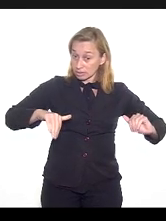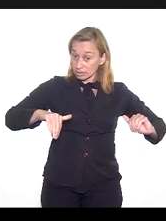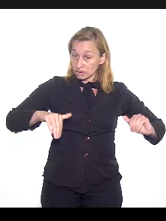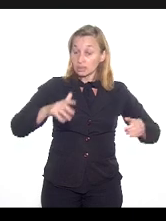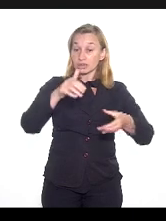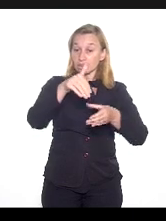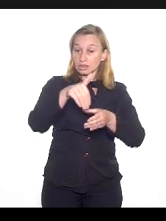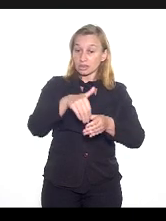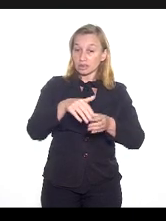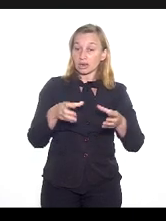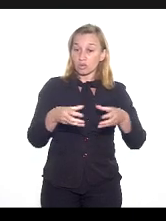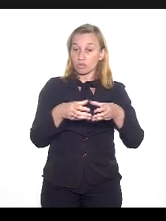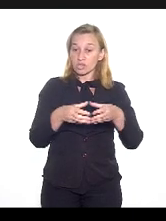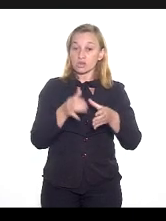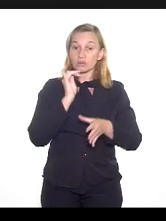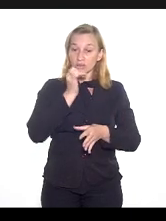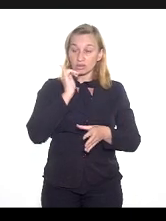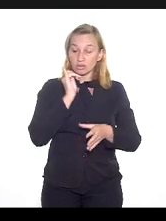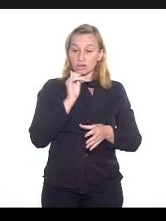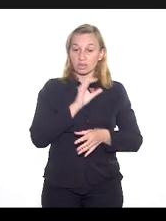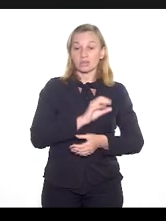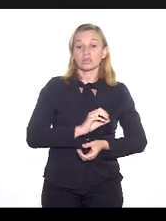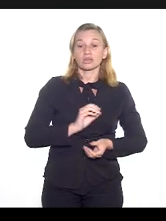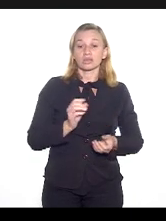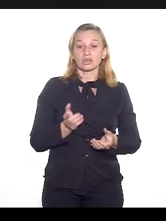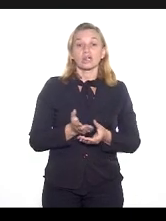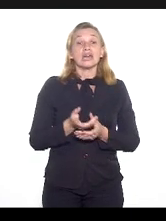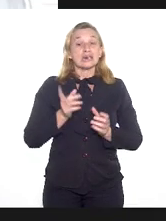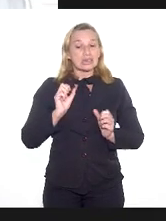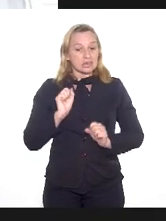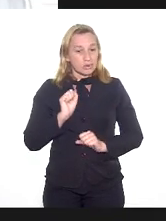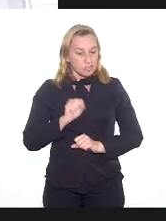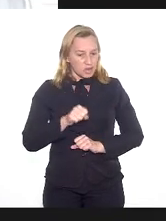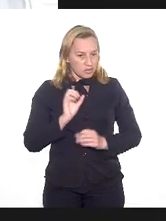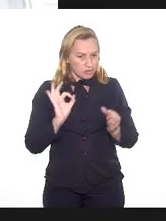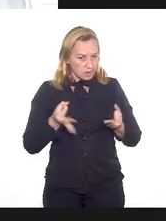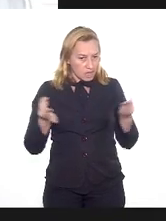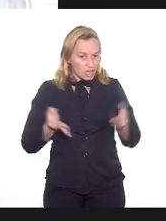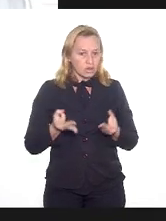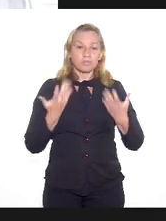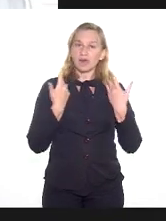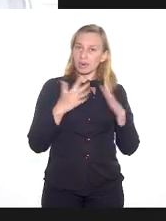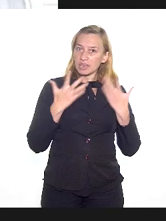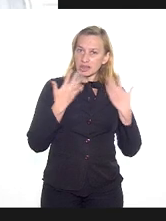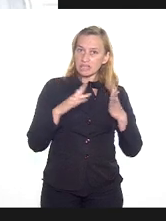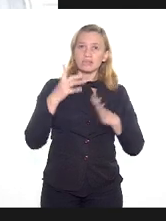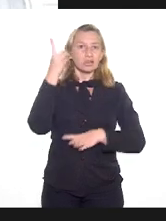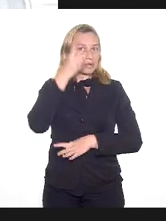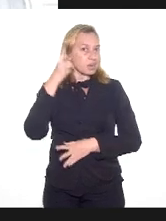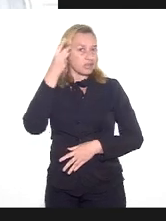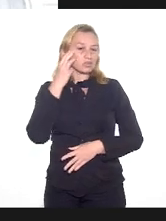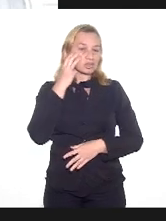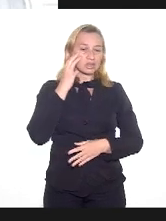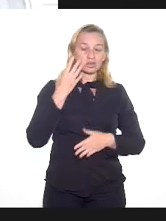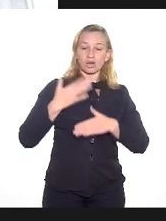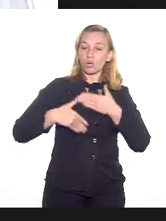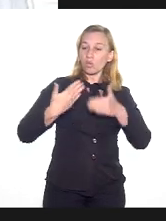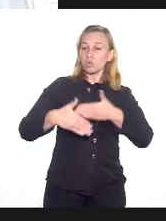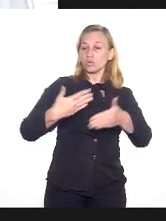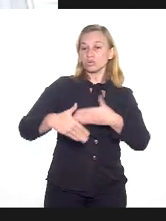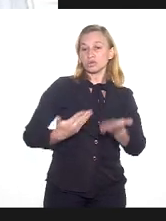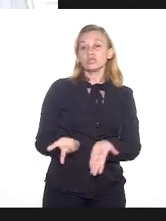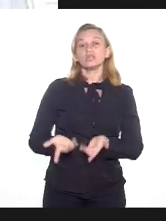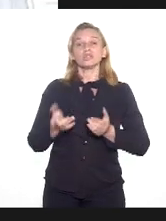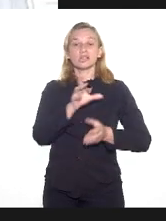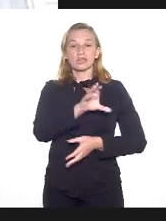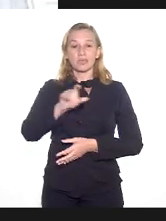de um relatório alternativo. Perfeito, e também destacando o excelente trabalho que o deputado Valdeir fez ao longo